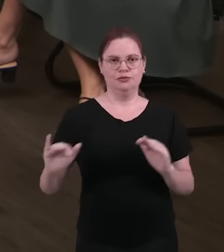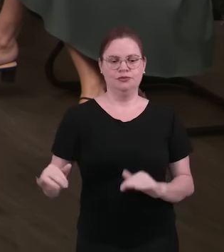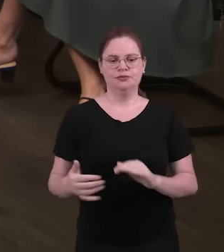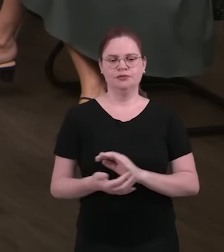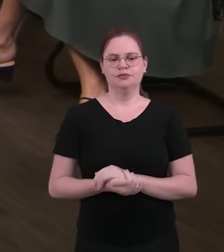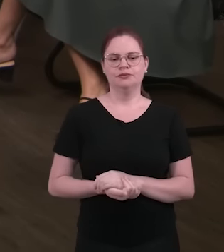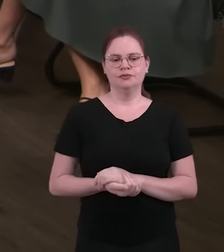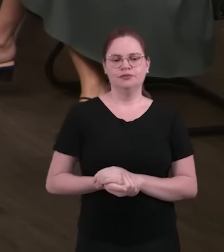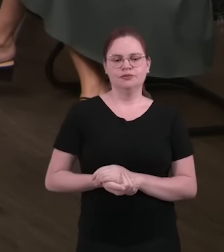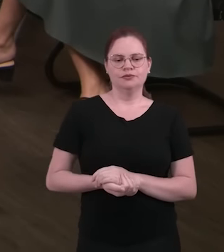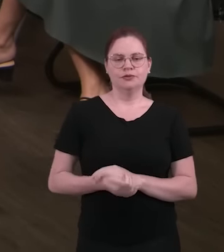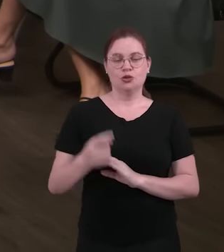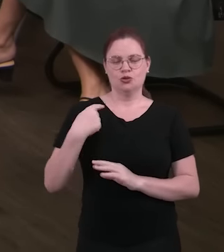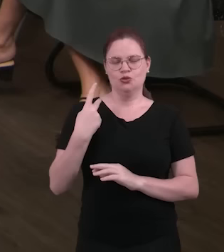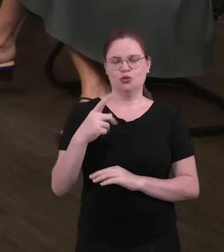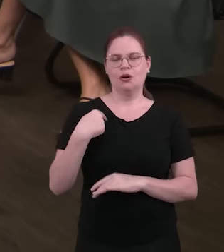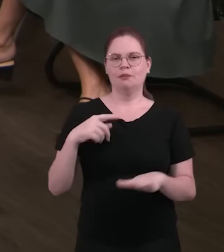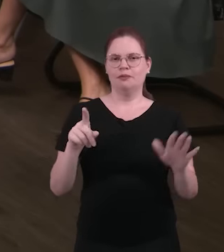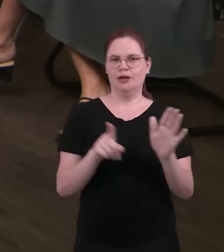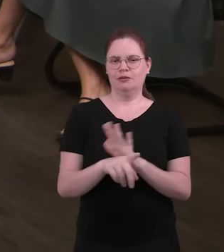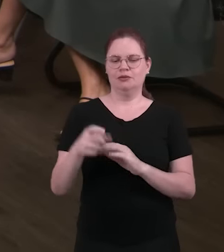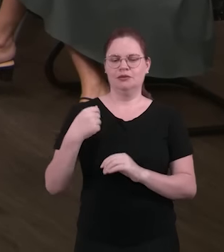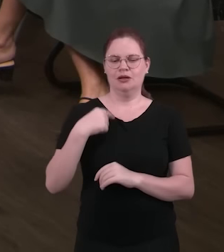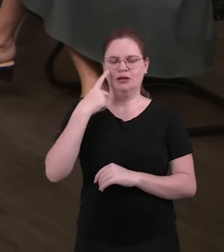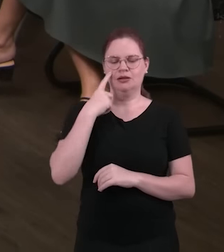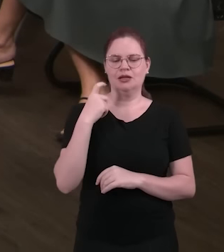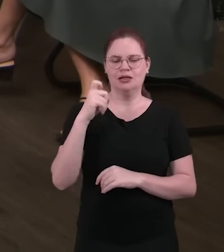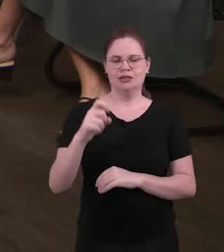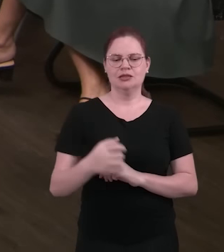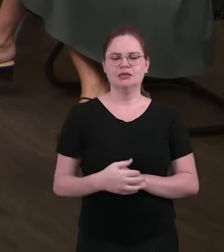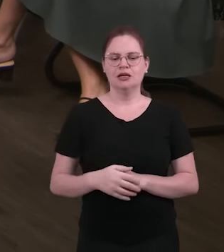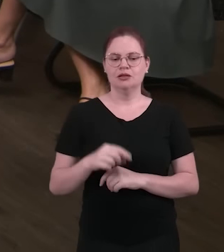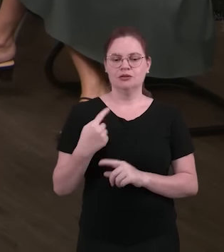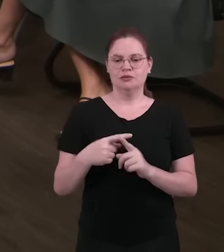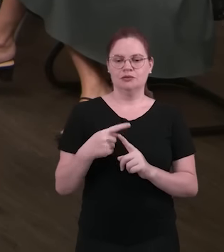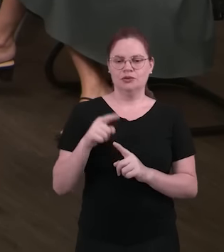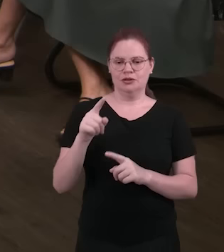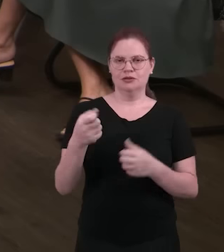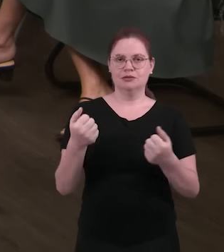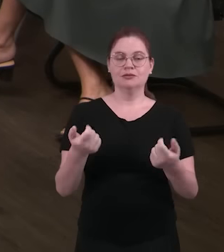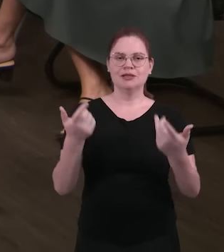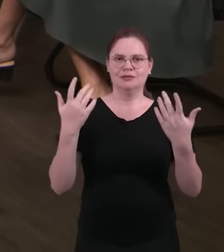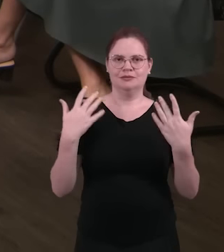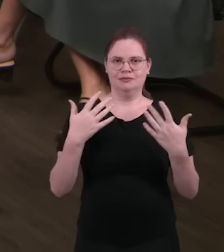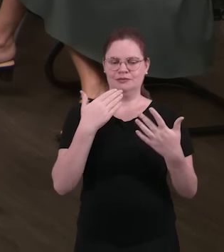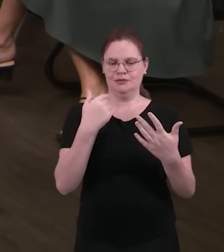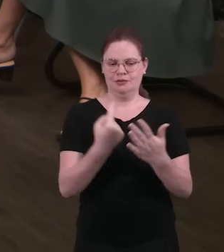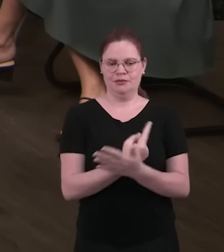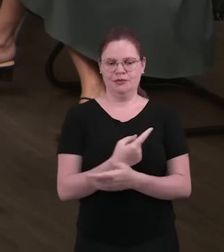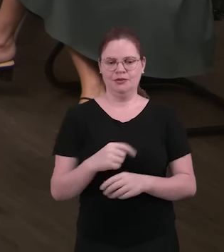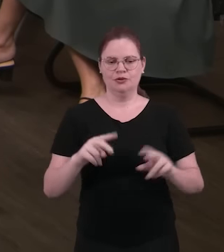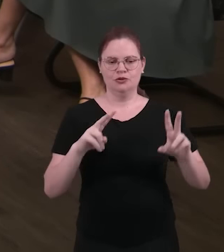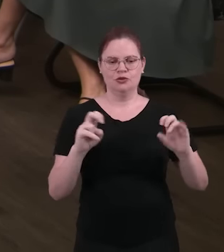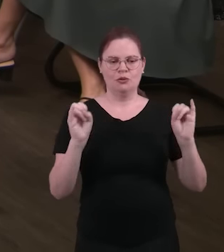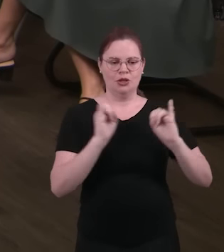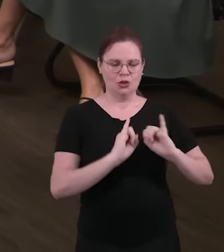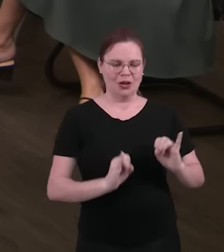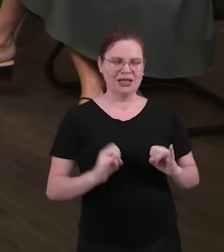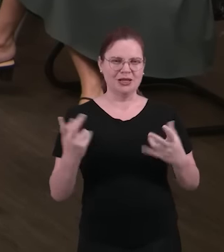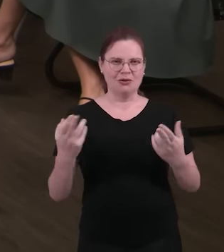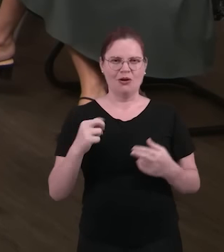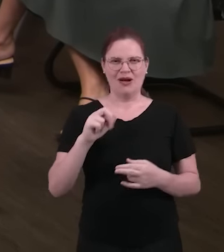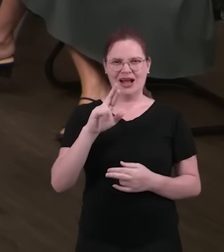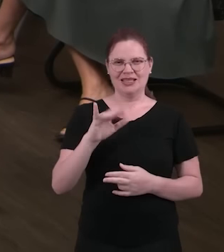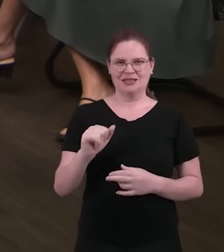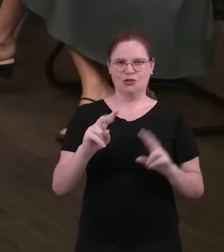primeiro para os dias atuais, até uma pergunta que nos foi feita antes pela Raíssa, né? Se idolatria pode haver no nosso